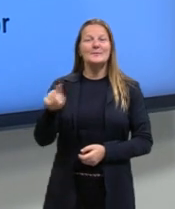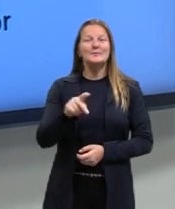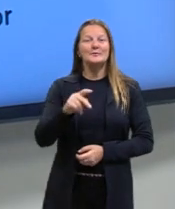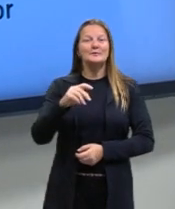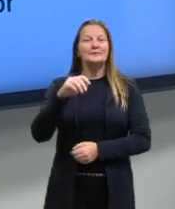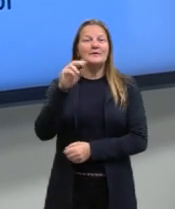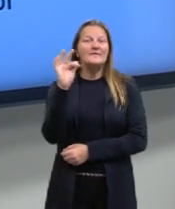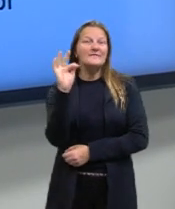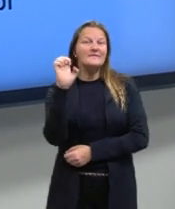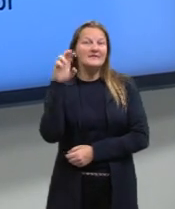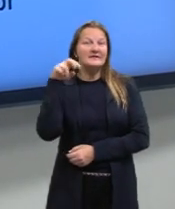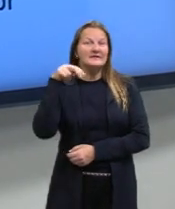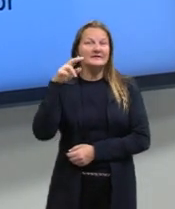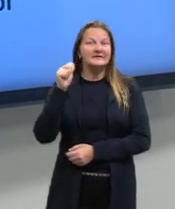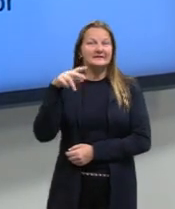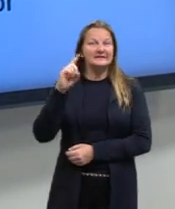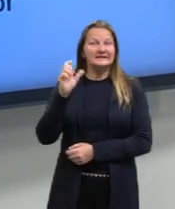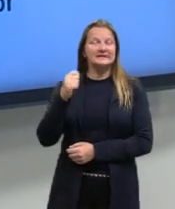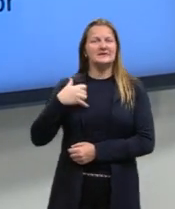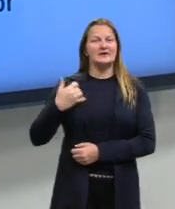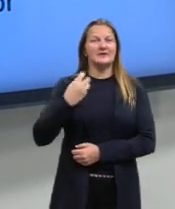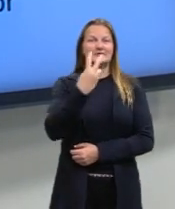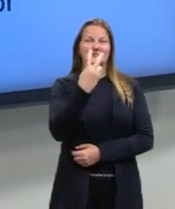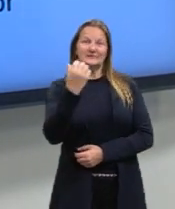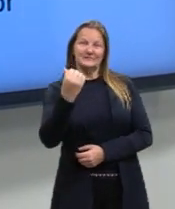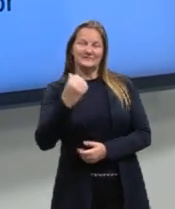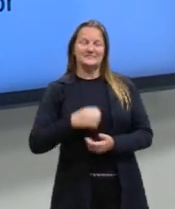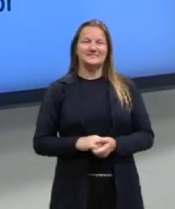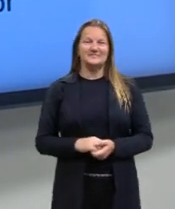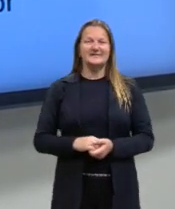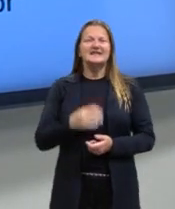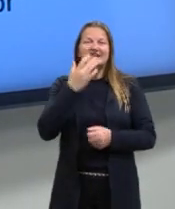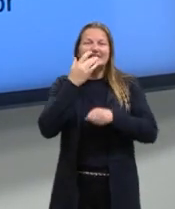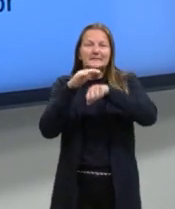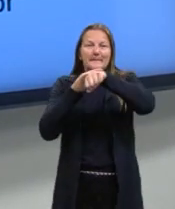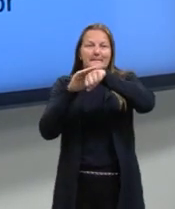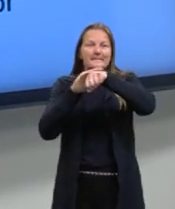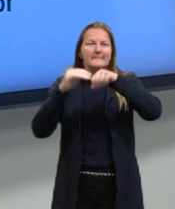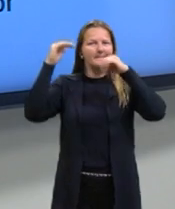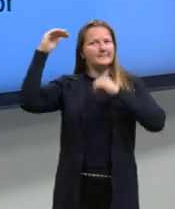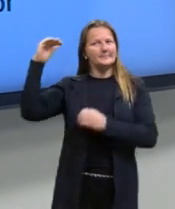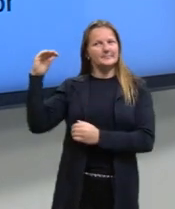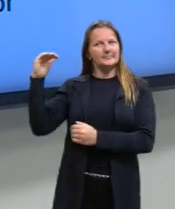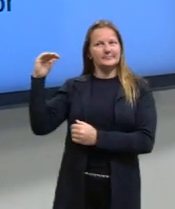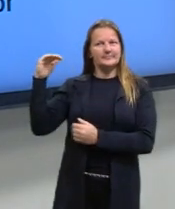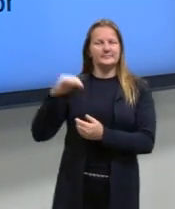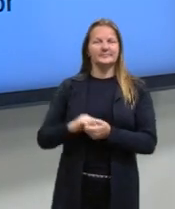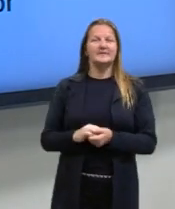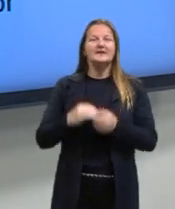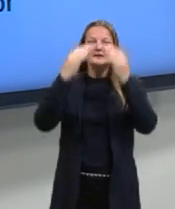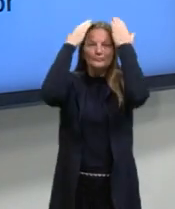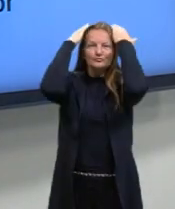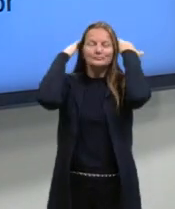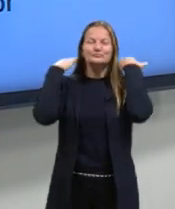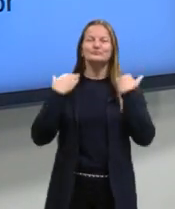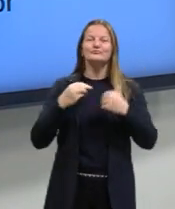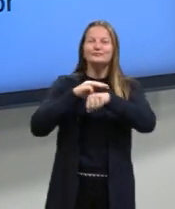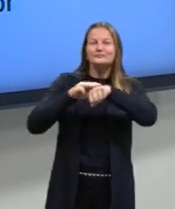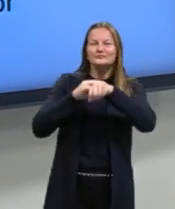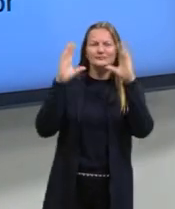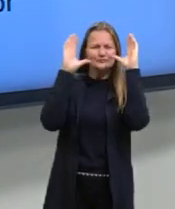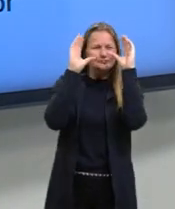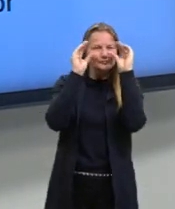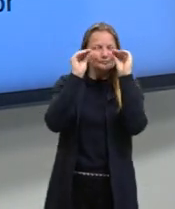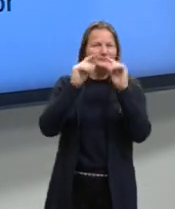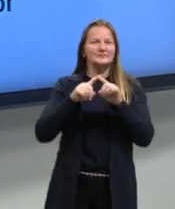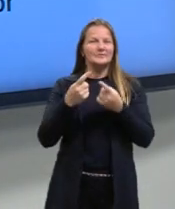a professora Fernanda tenho 26 anos sou branca de baixa estatura cabelos castanhos escuros